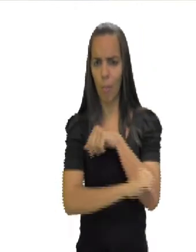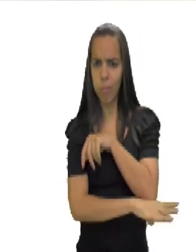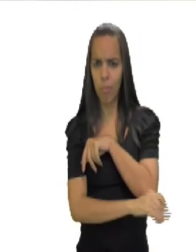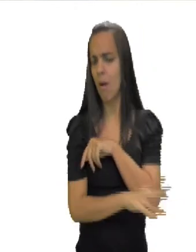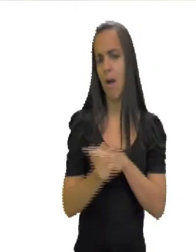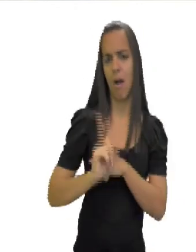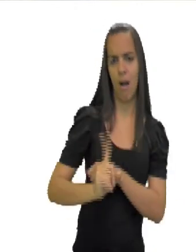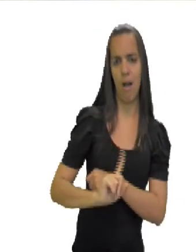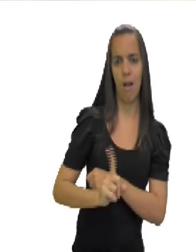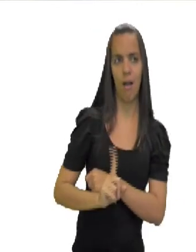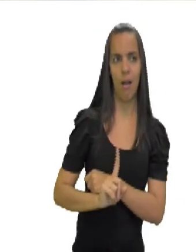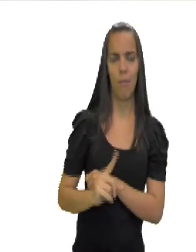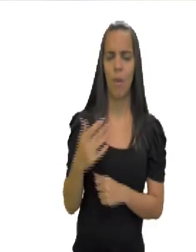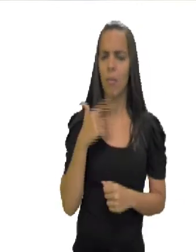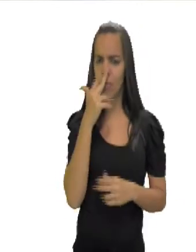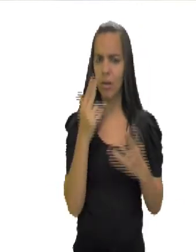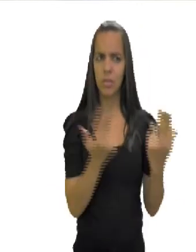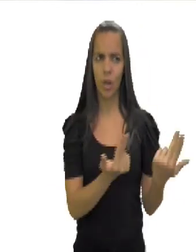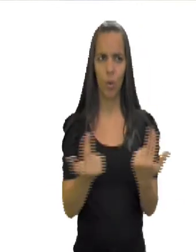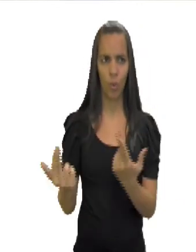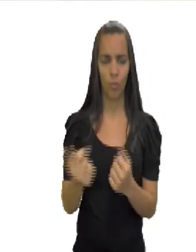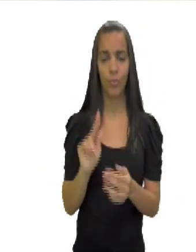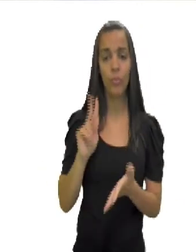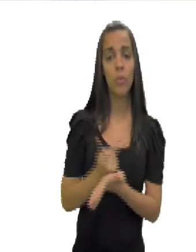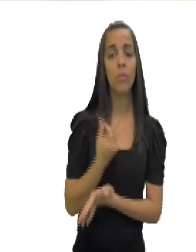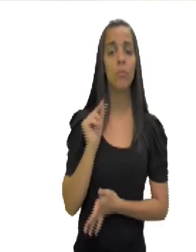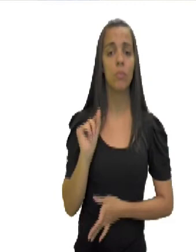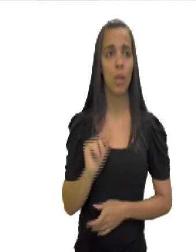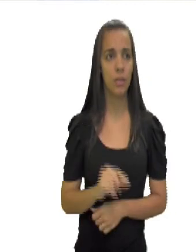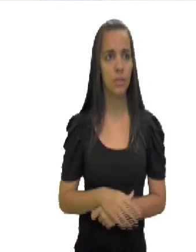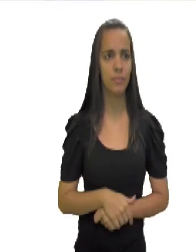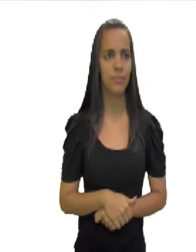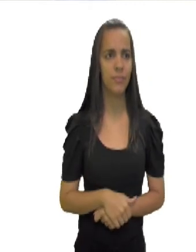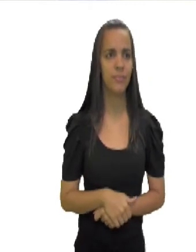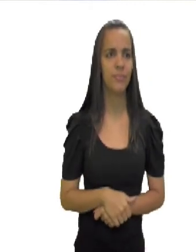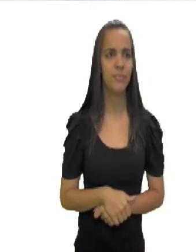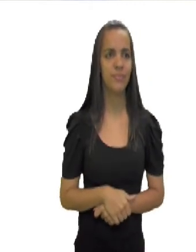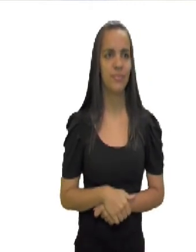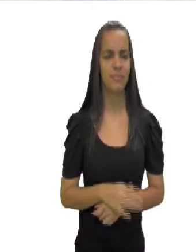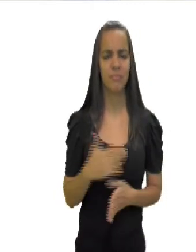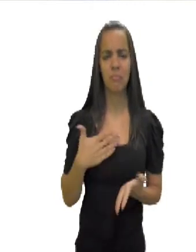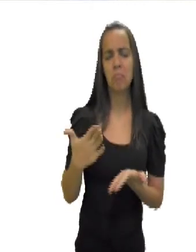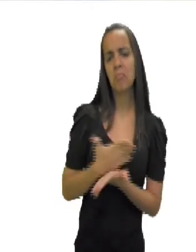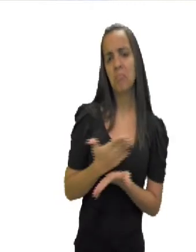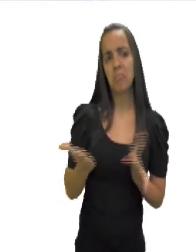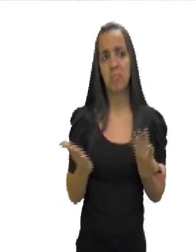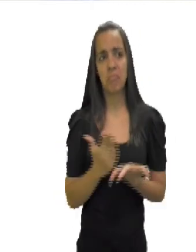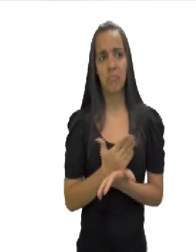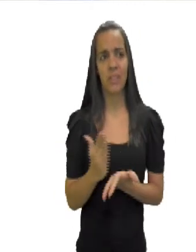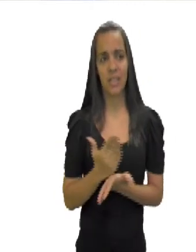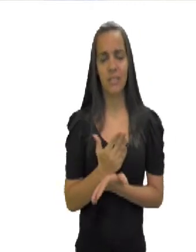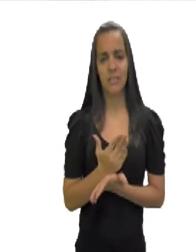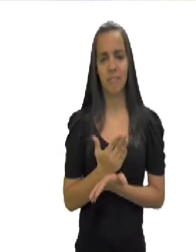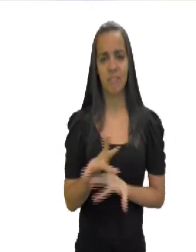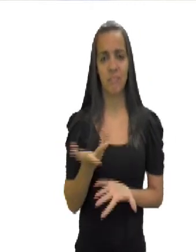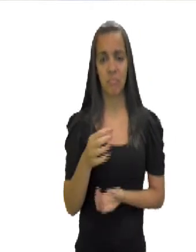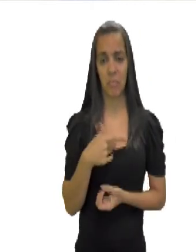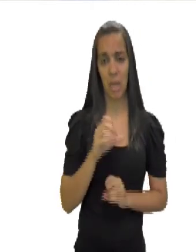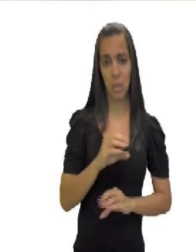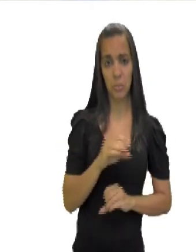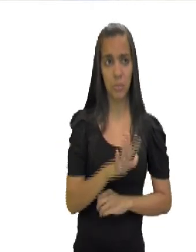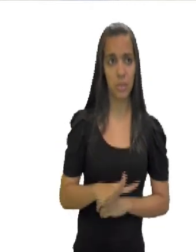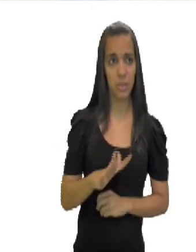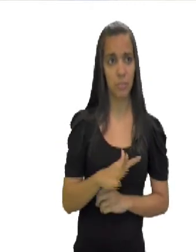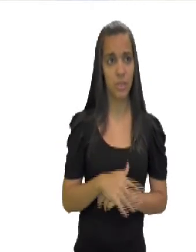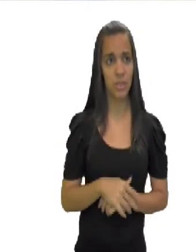igual. O que acontece, então? É que, por razões educacionais, a